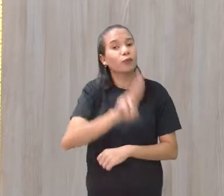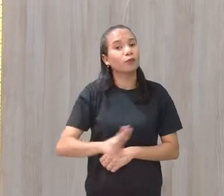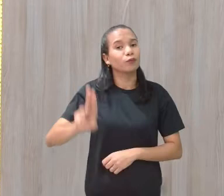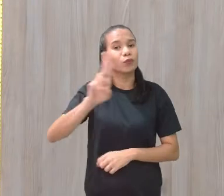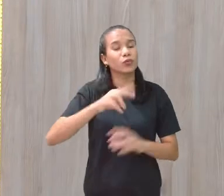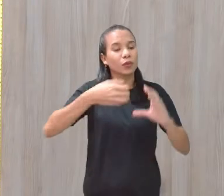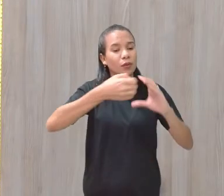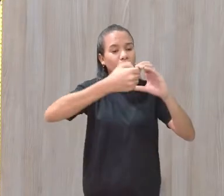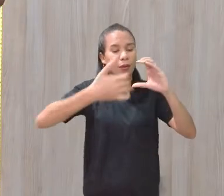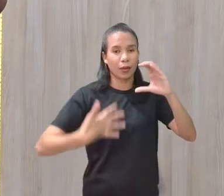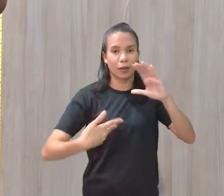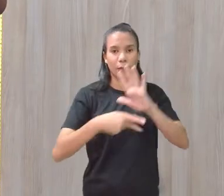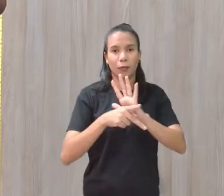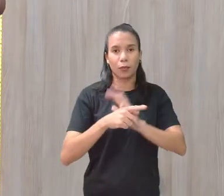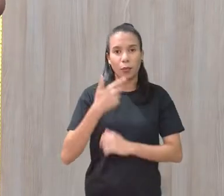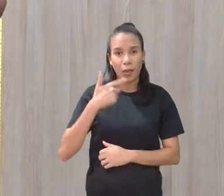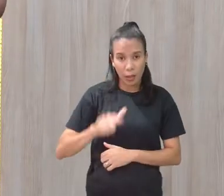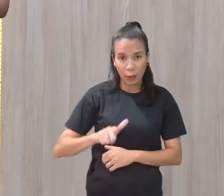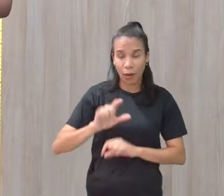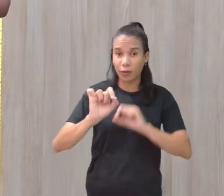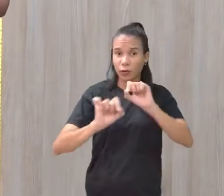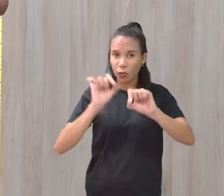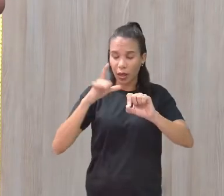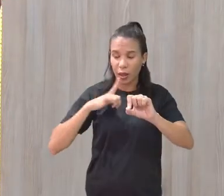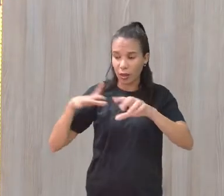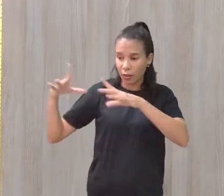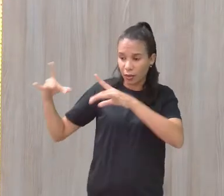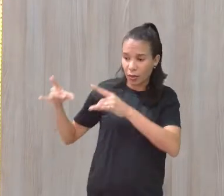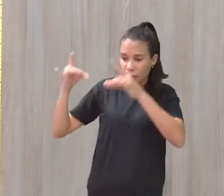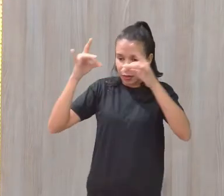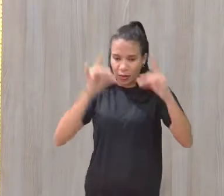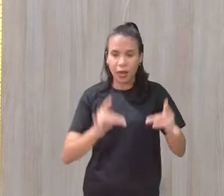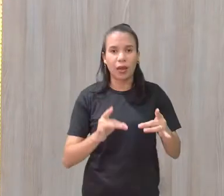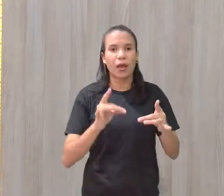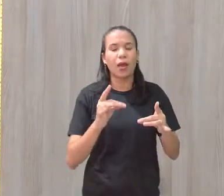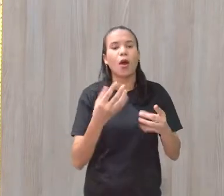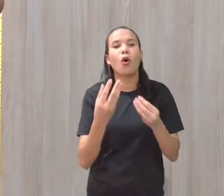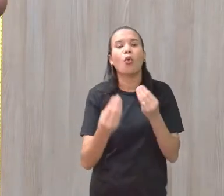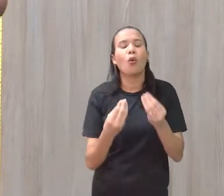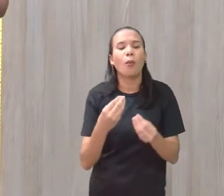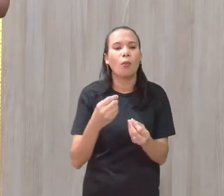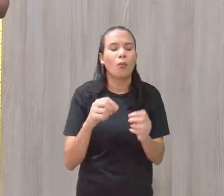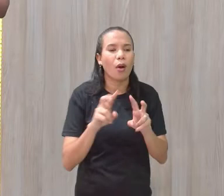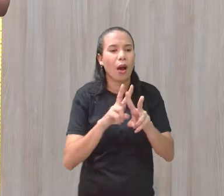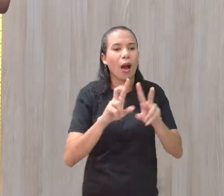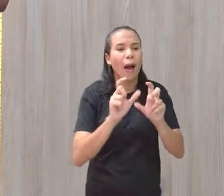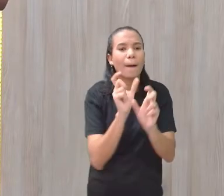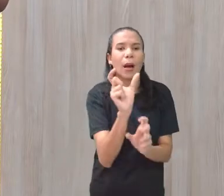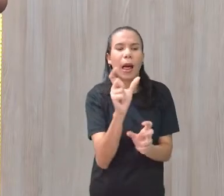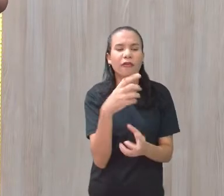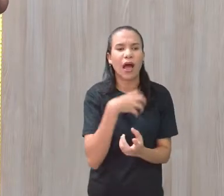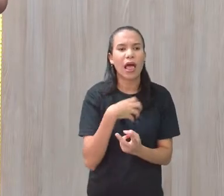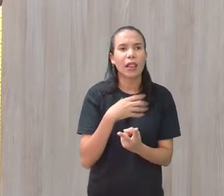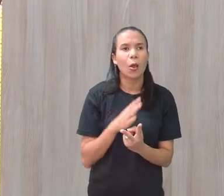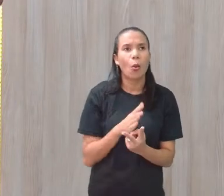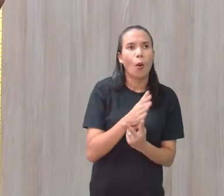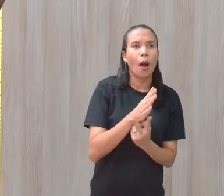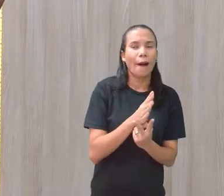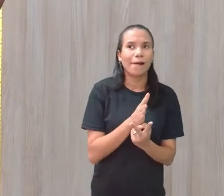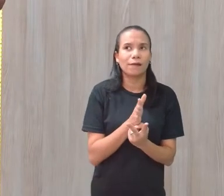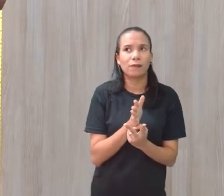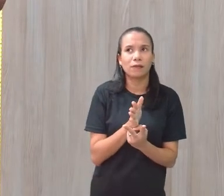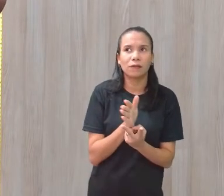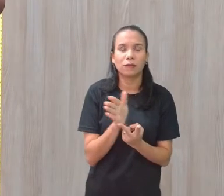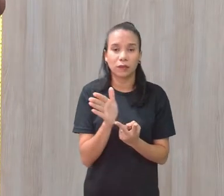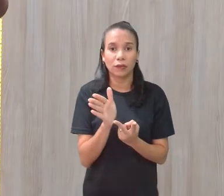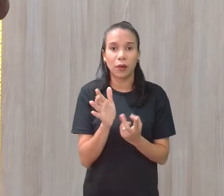uma característica da linguagem, que é trazer mais de um sentido para aquela palavra. Então, quando eu posso